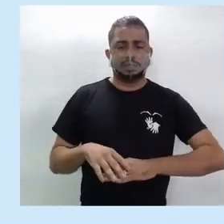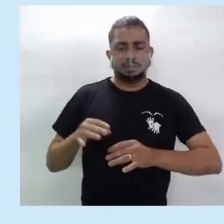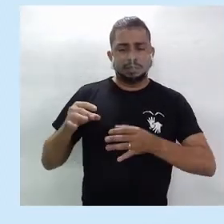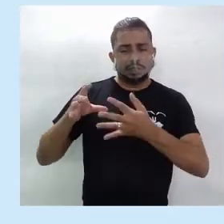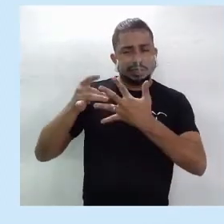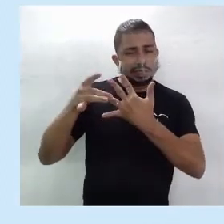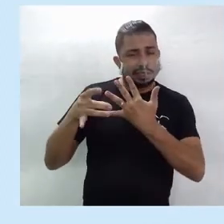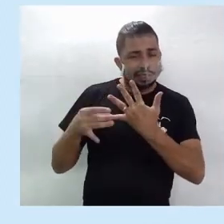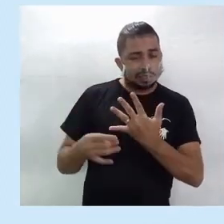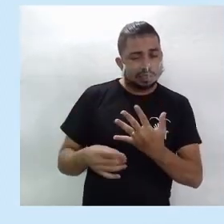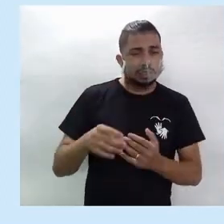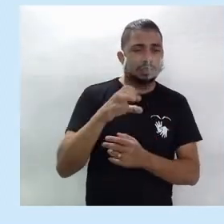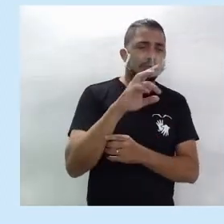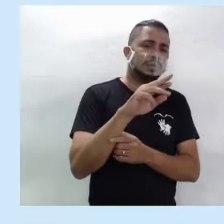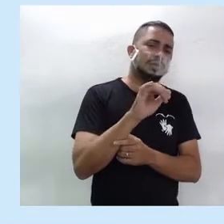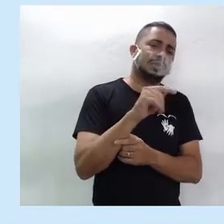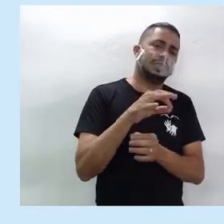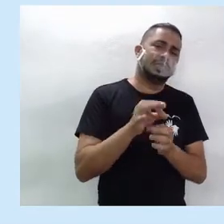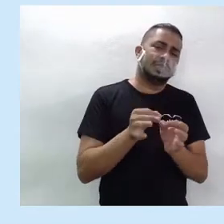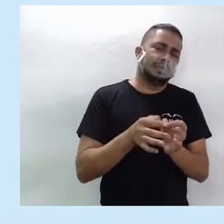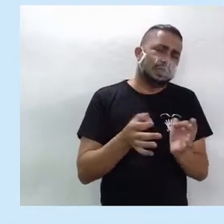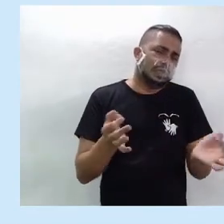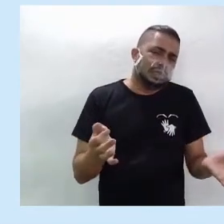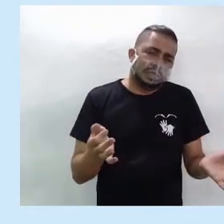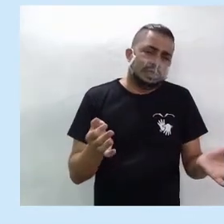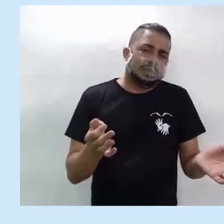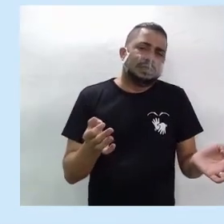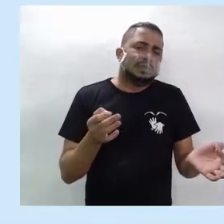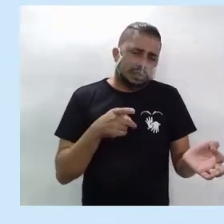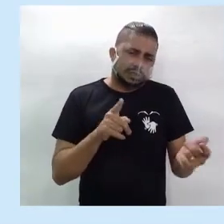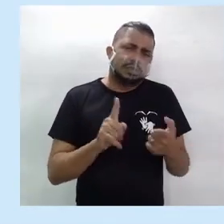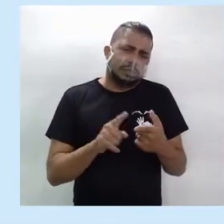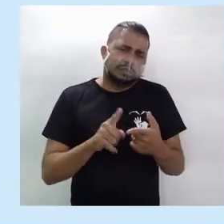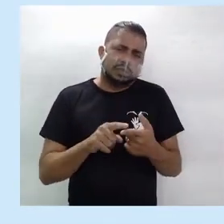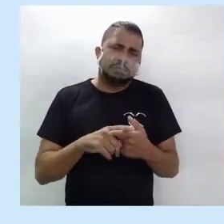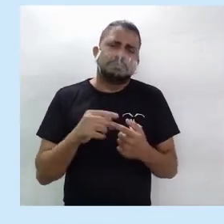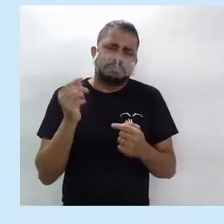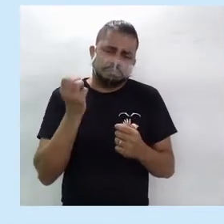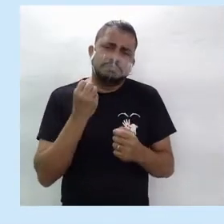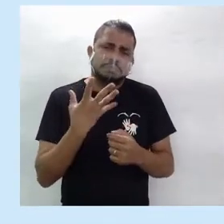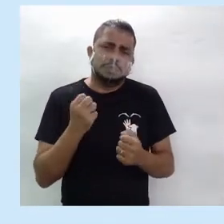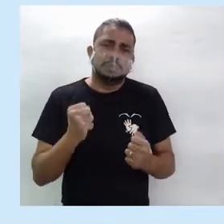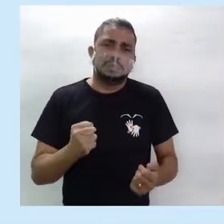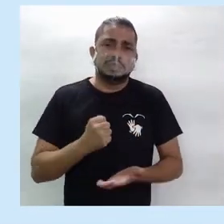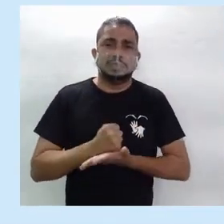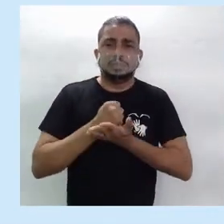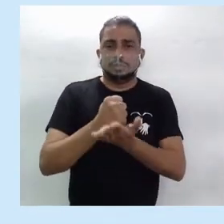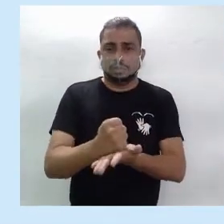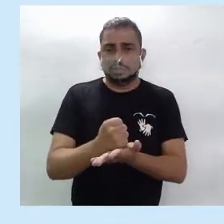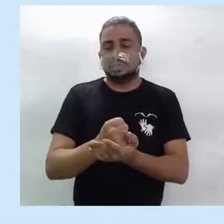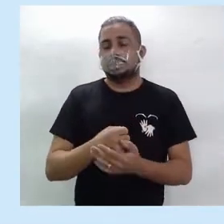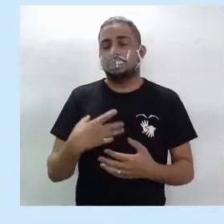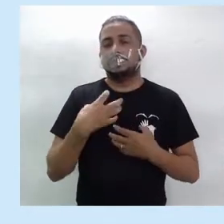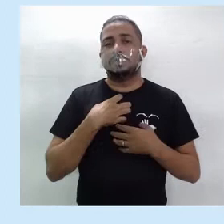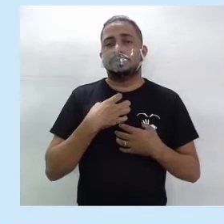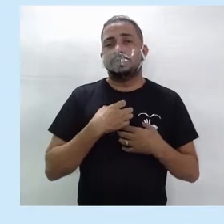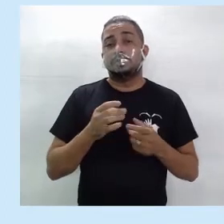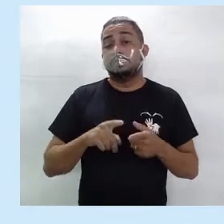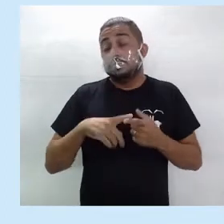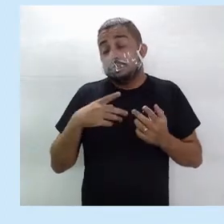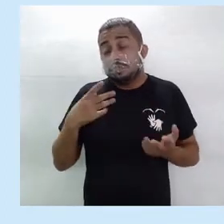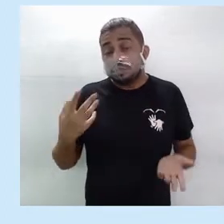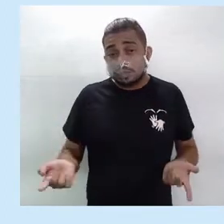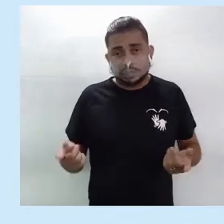detalhado, e o croquis é aquela coisa mais simples, que vai ser funcional também, porque pode ajudar, né, de alguma forma,